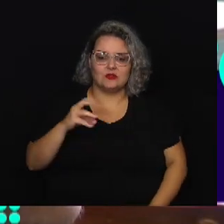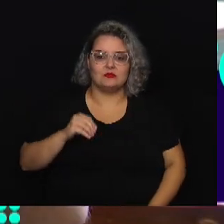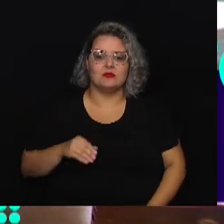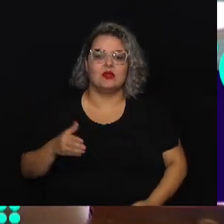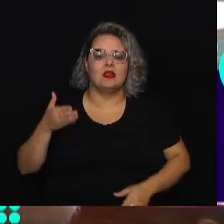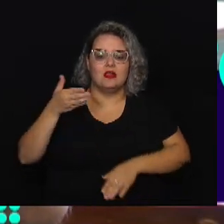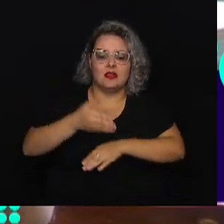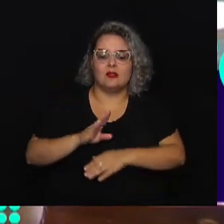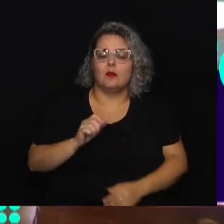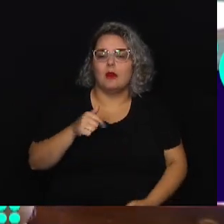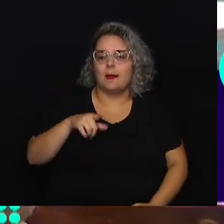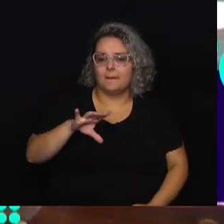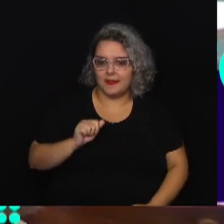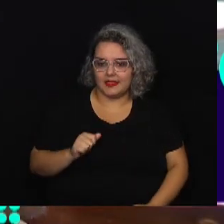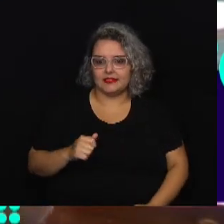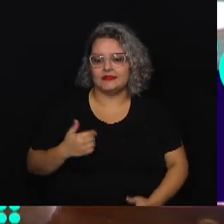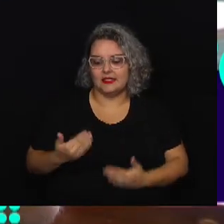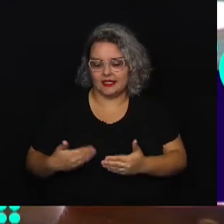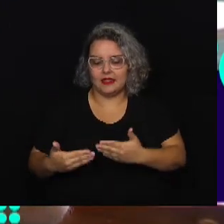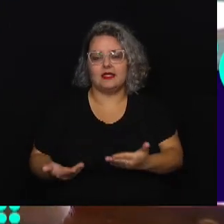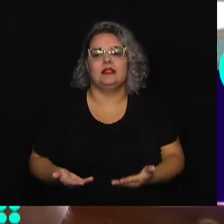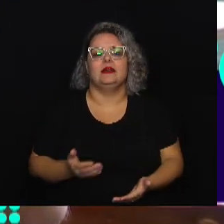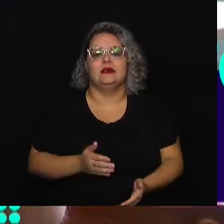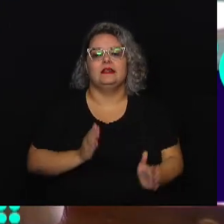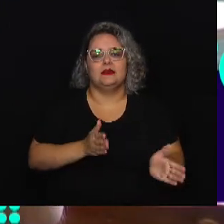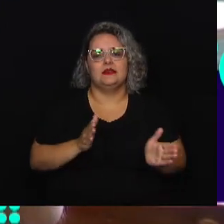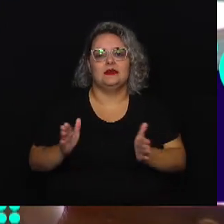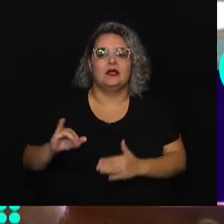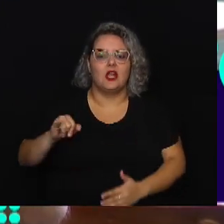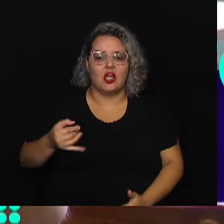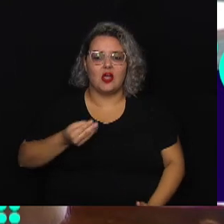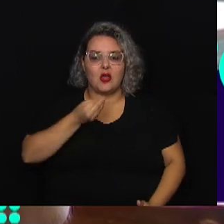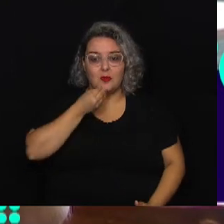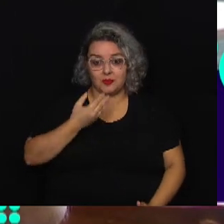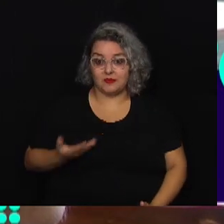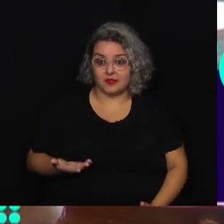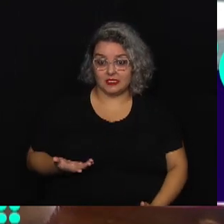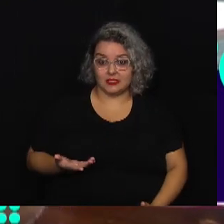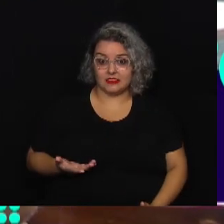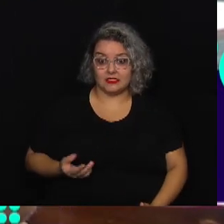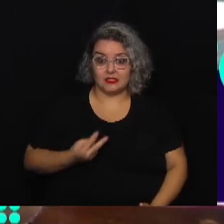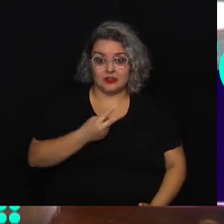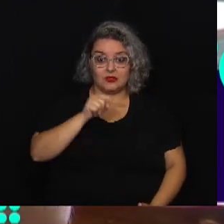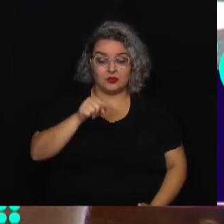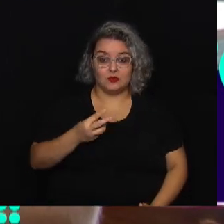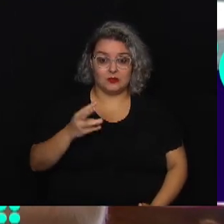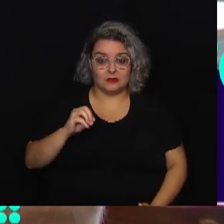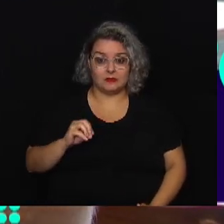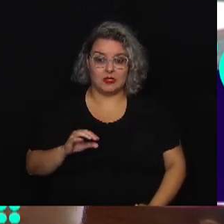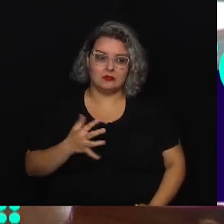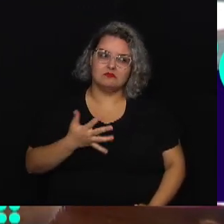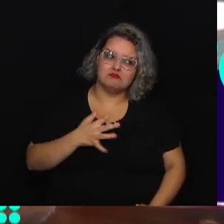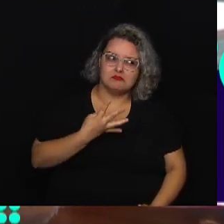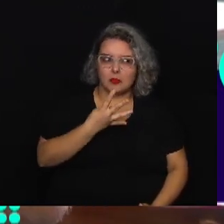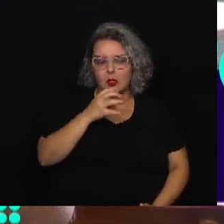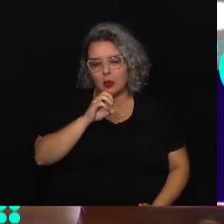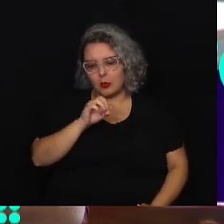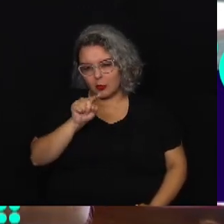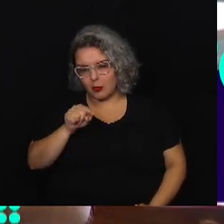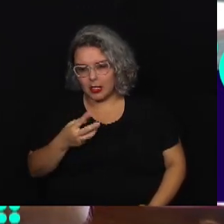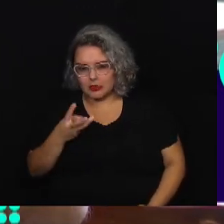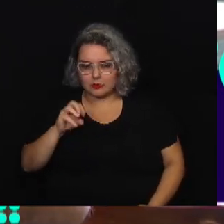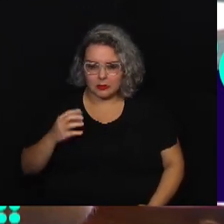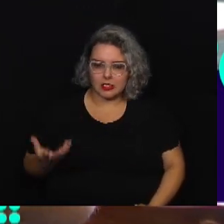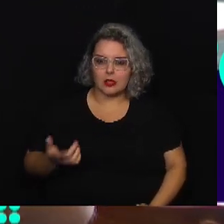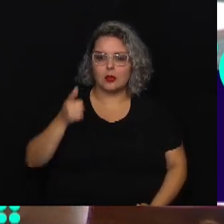banda, né? Nessa sequência já, aproveitando o ensejo, 2h30, 4h30, a gente consegue fazer